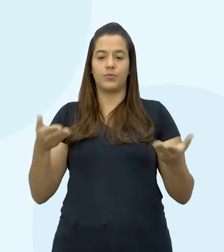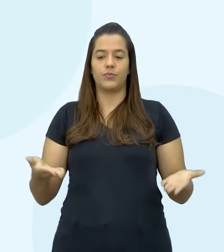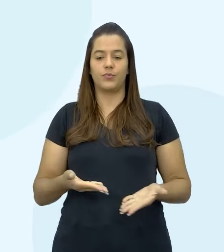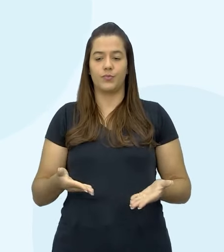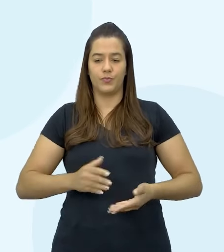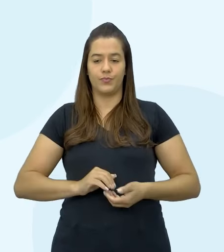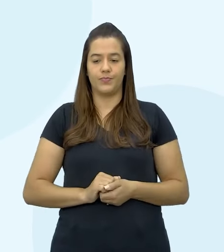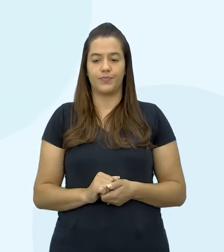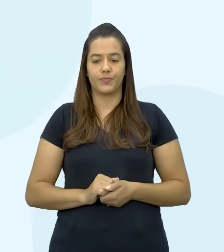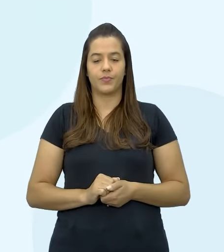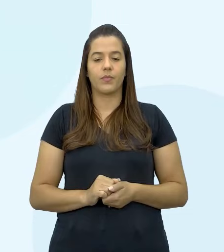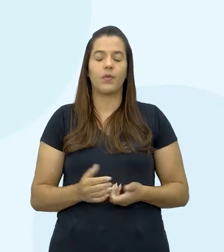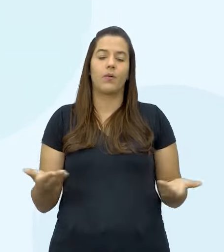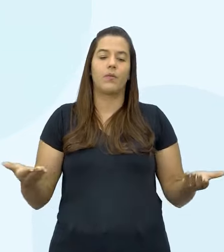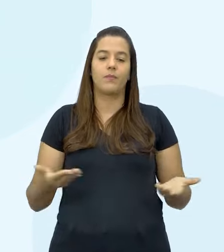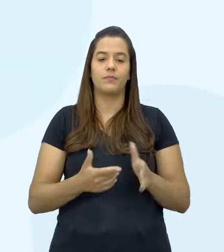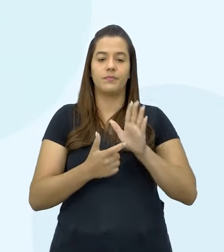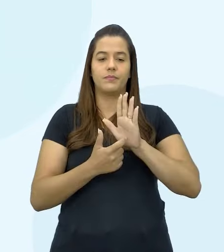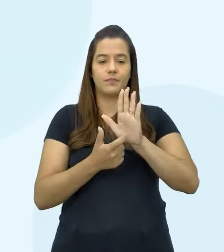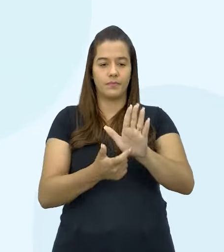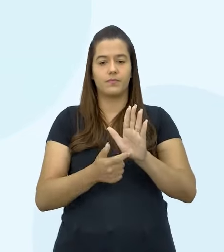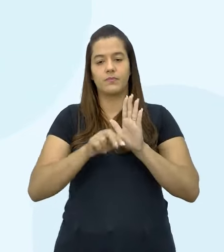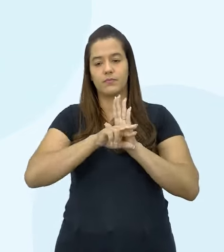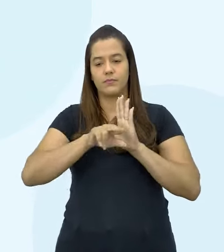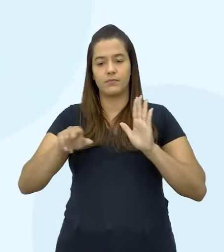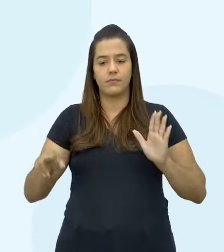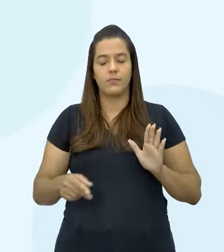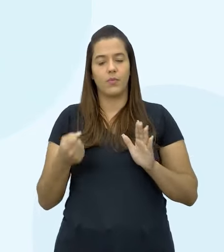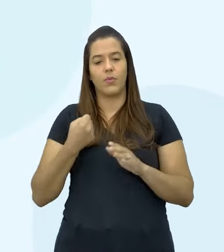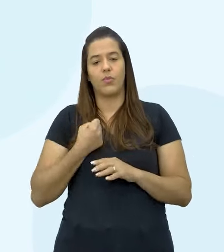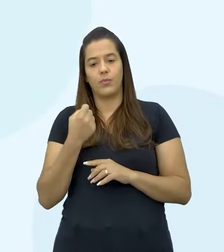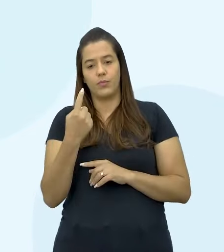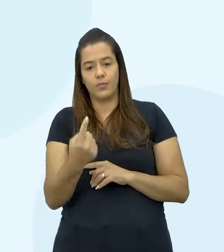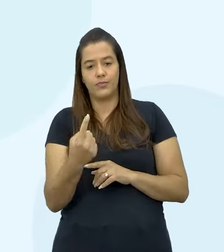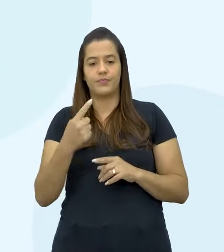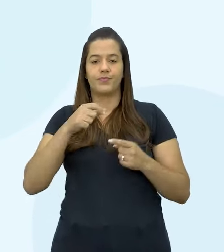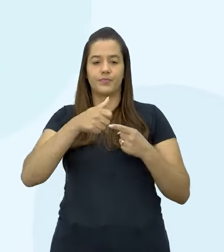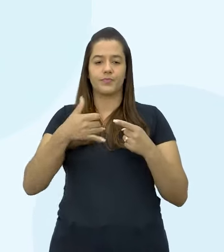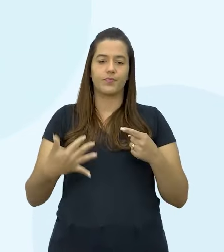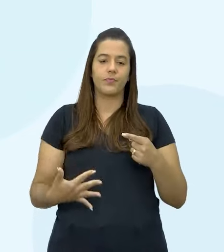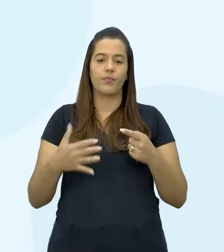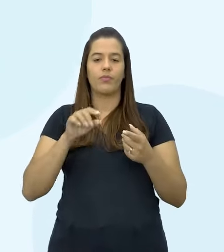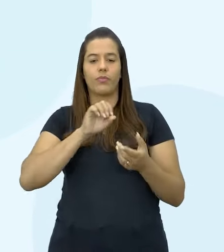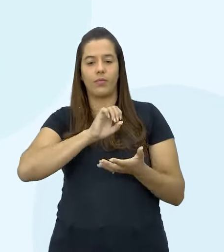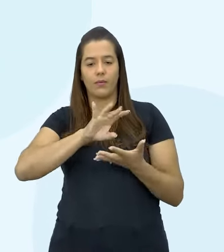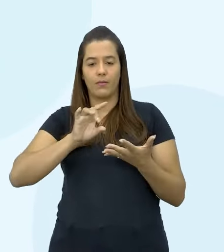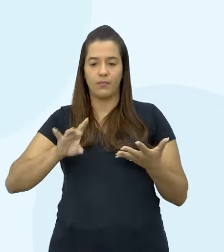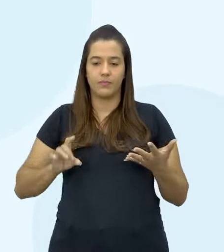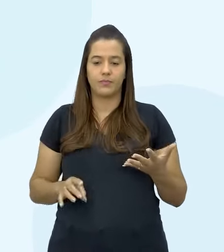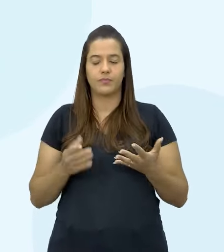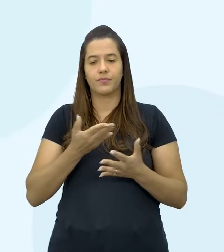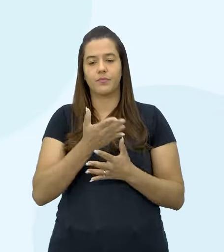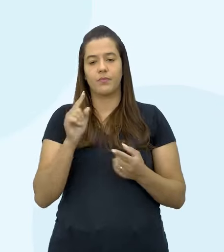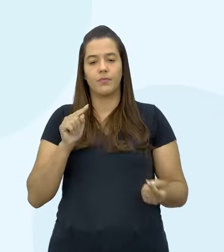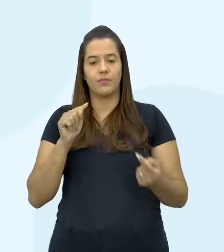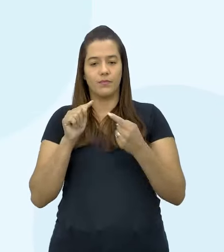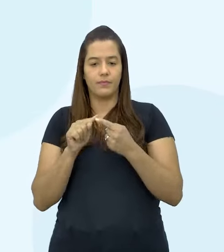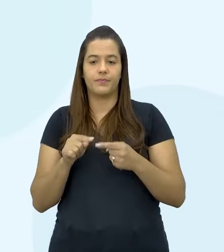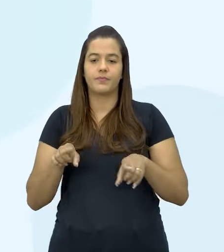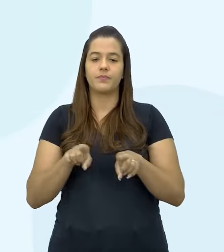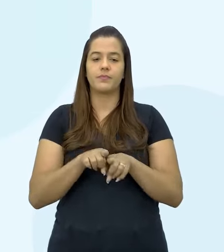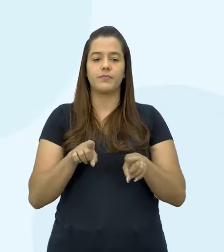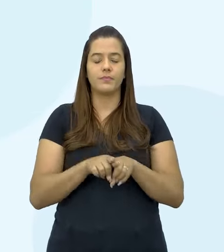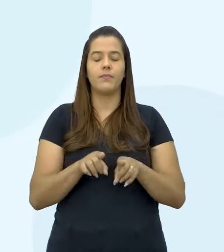a gente vai hoje apresentar a dinâmica das atividades 1 dos componentes da unidade curricular 1, no mundo tudo está interligado, e